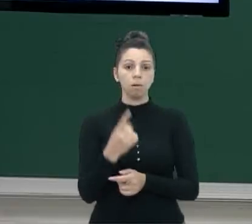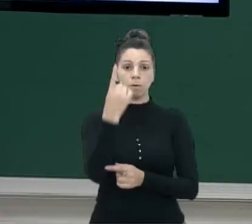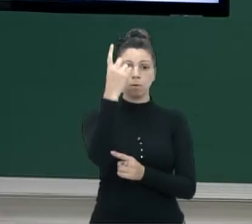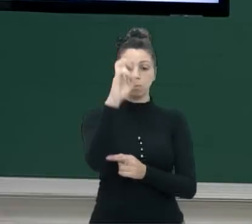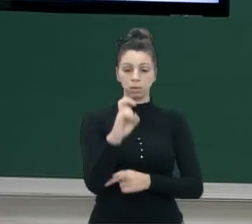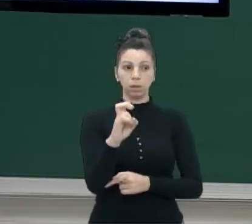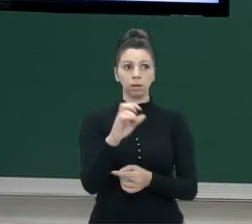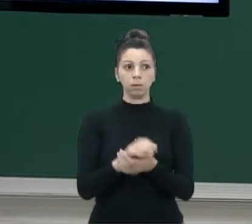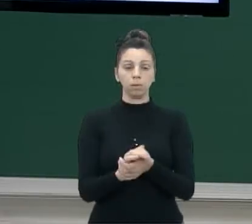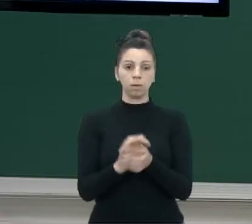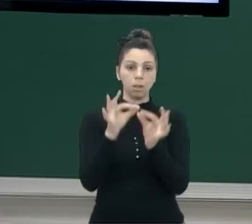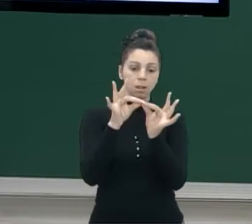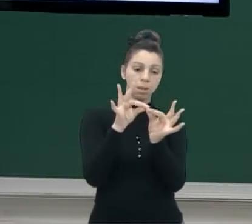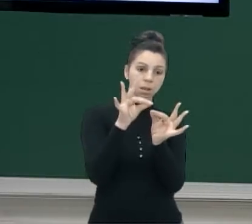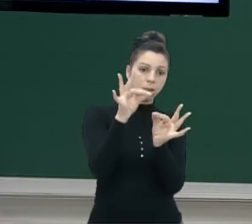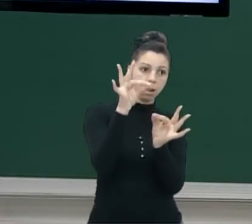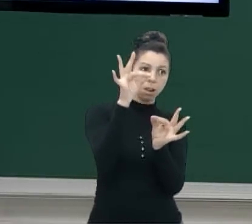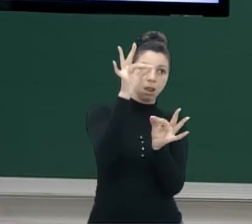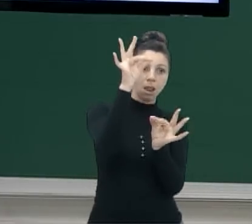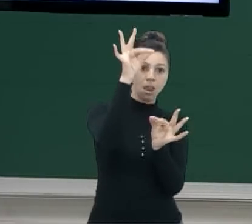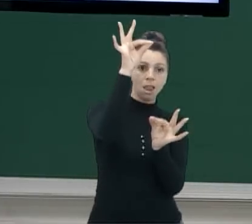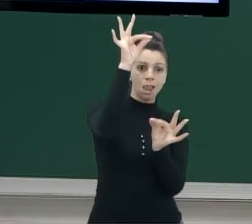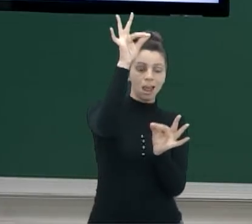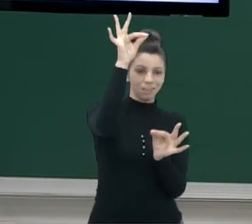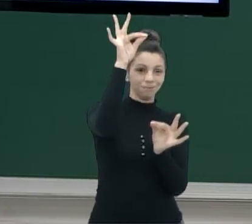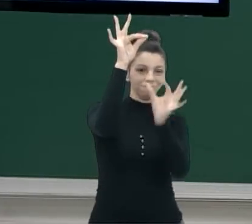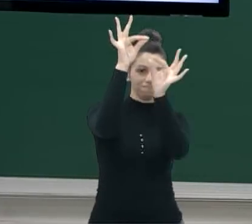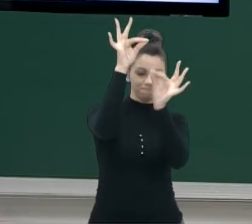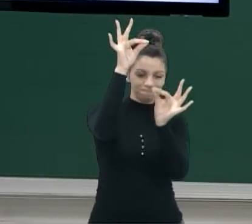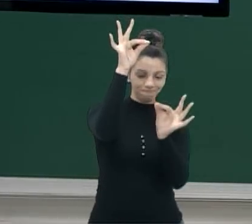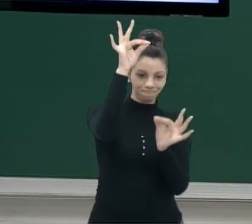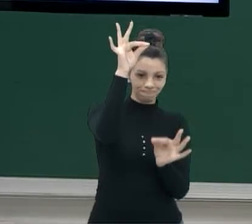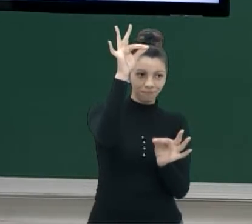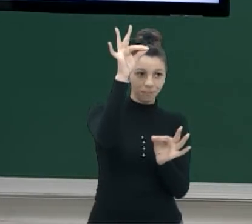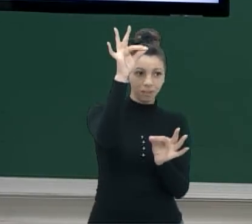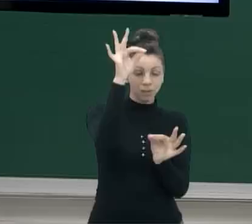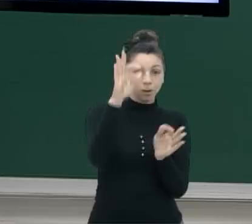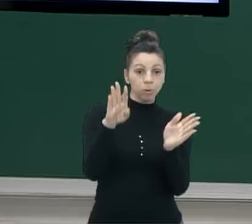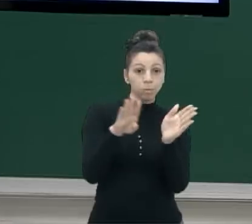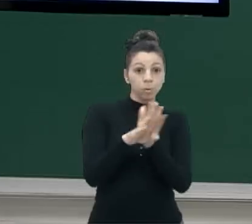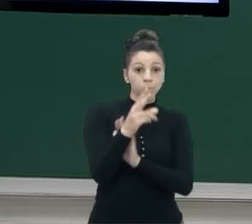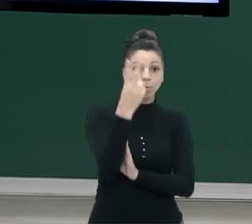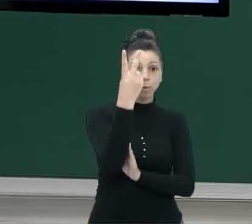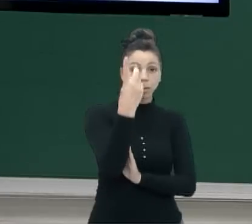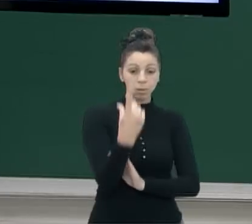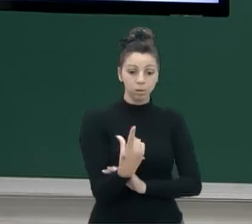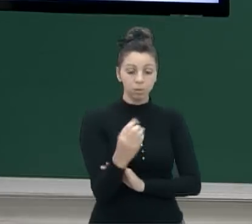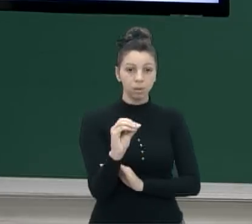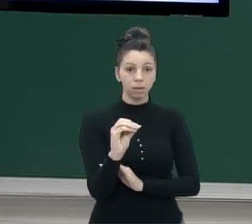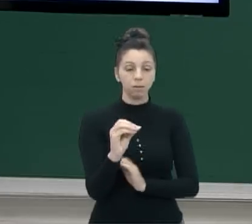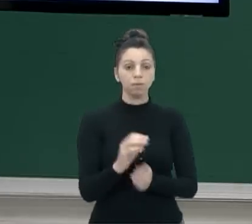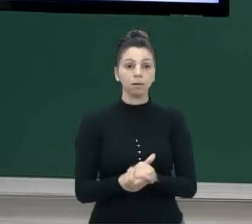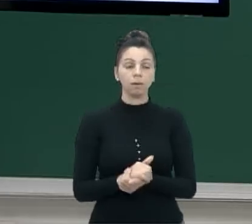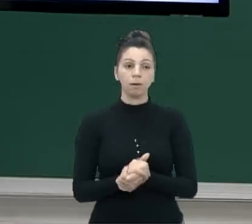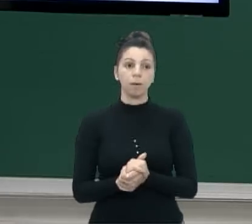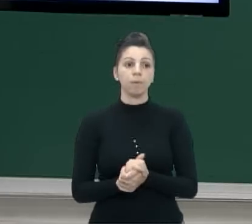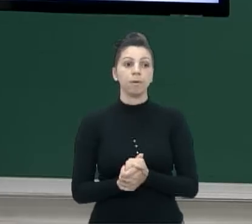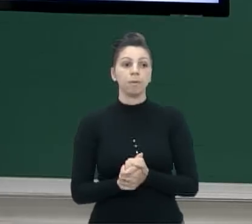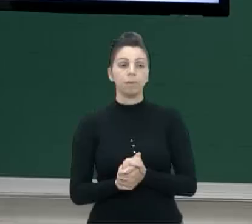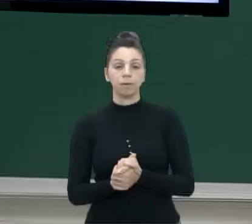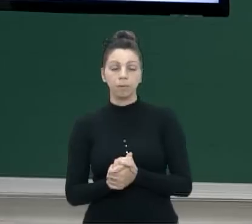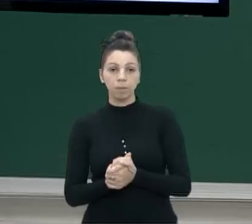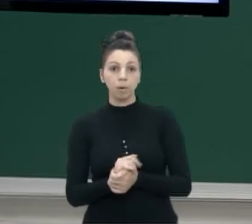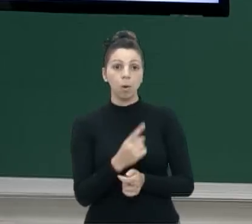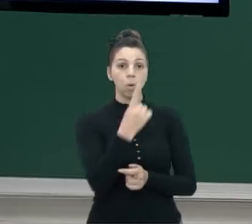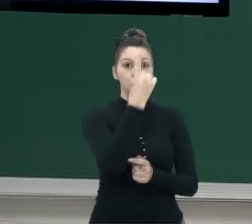1/5. Olha a linha do 1/5. Chegou nos 2/10? Beleza? Ah, então quer dizer que 1/5